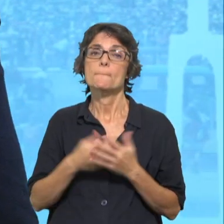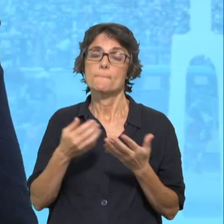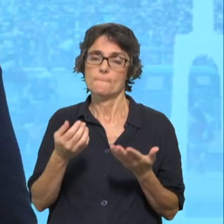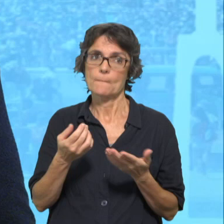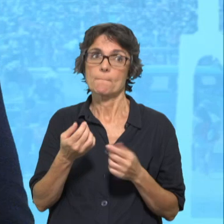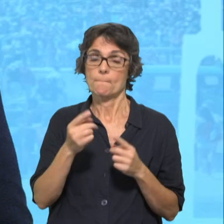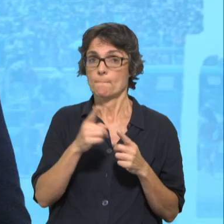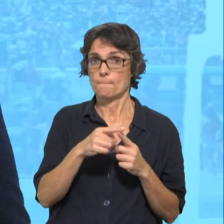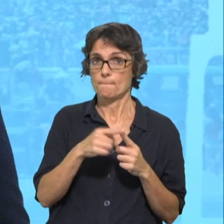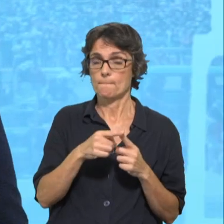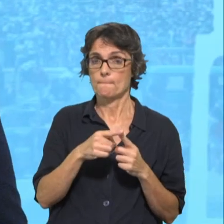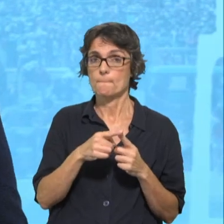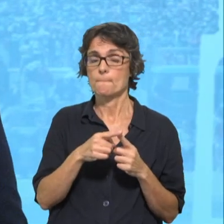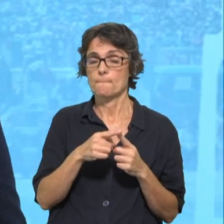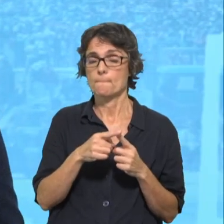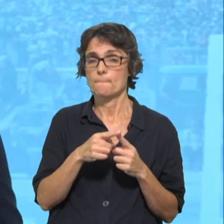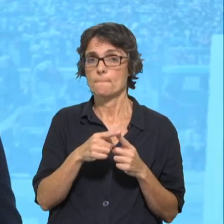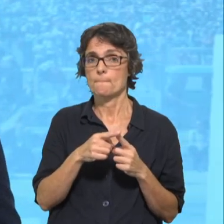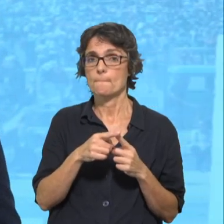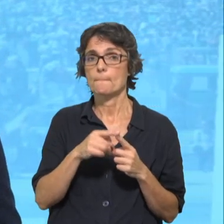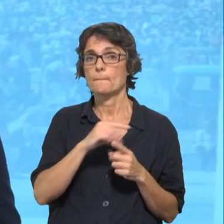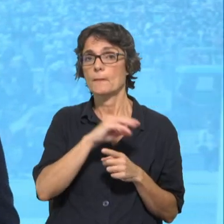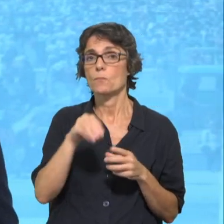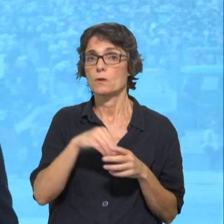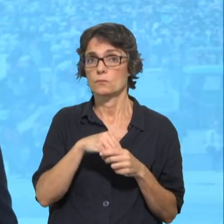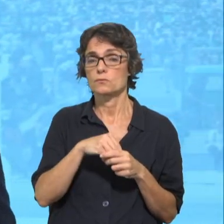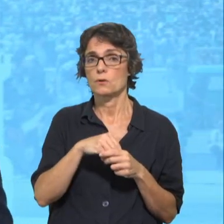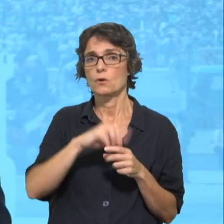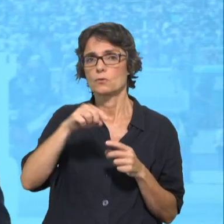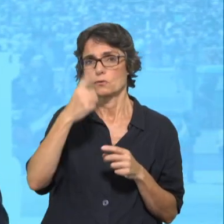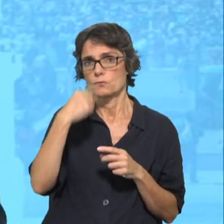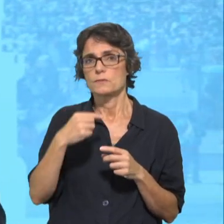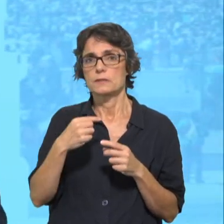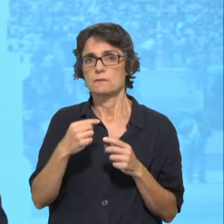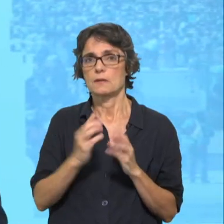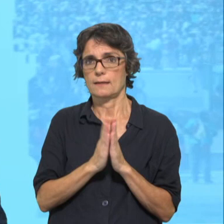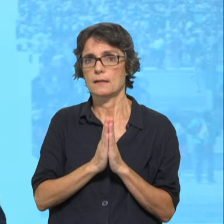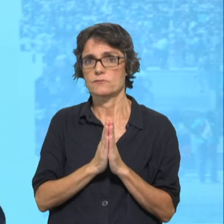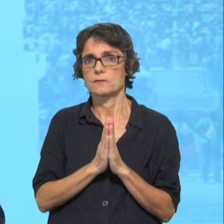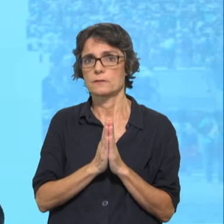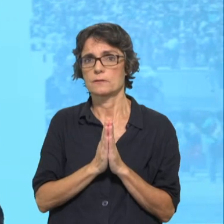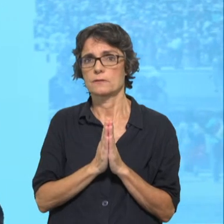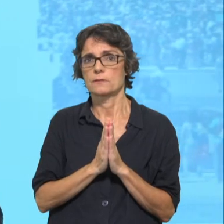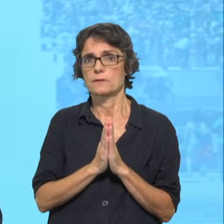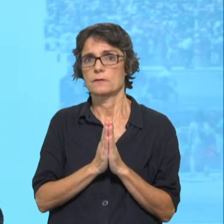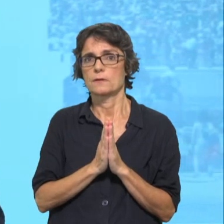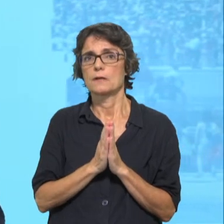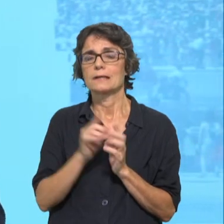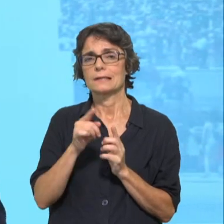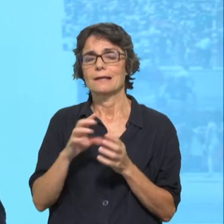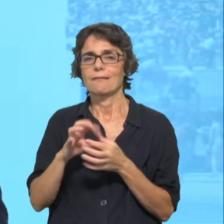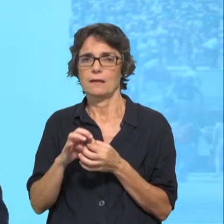outras experiências eclesiais que não são diretamente da matriz católica